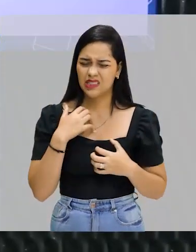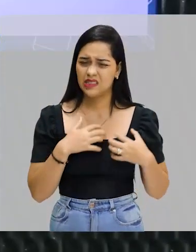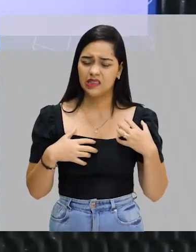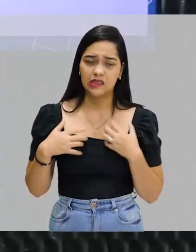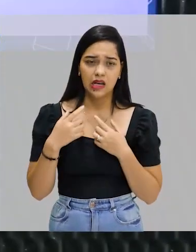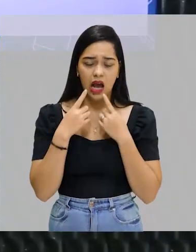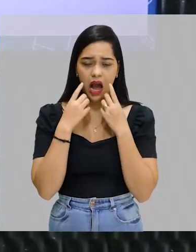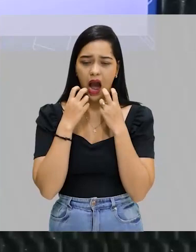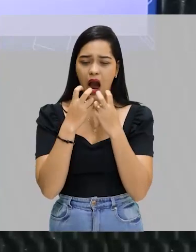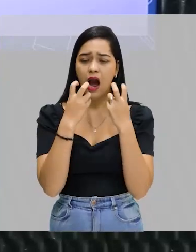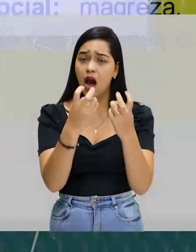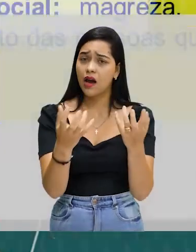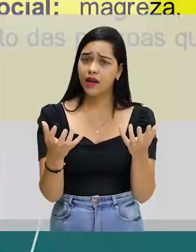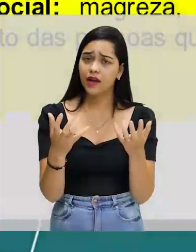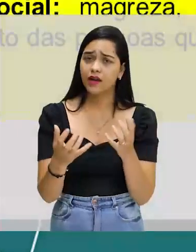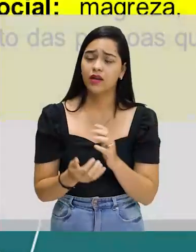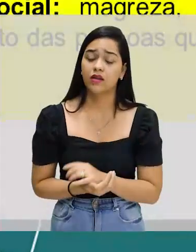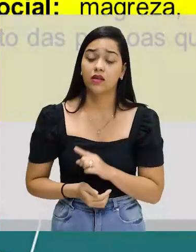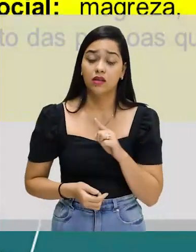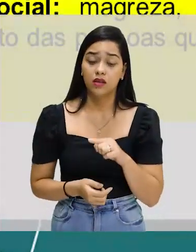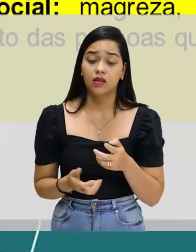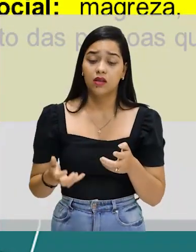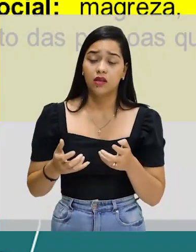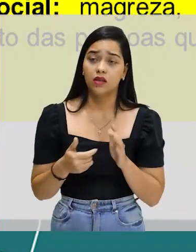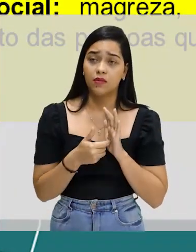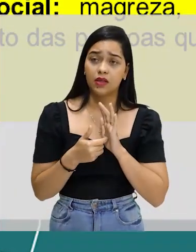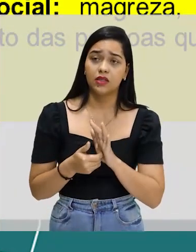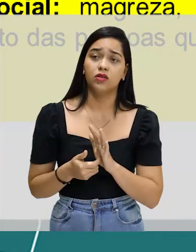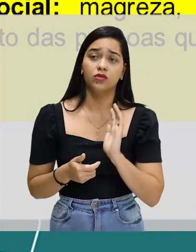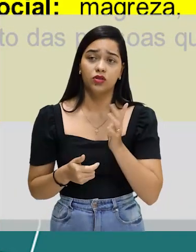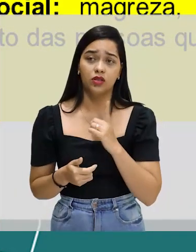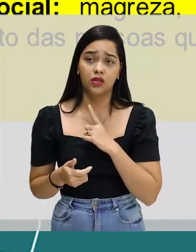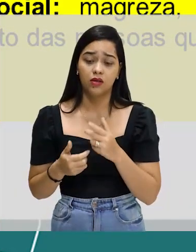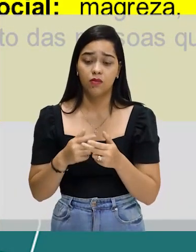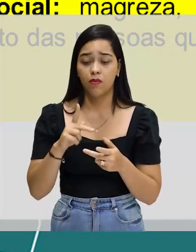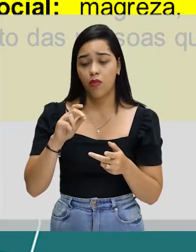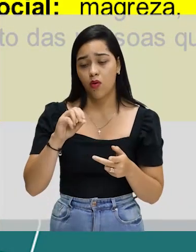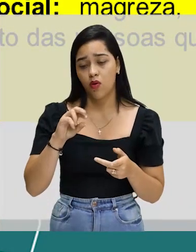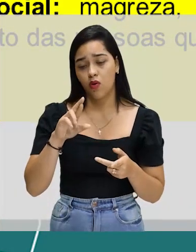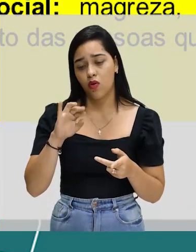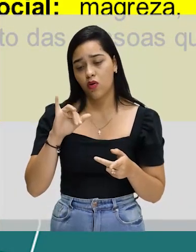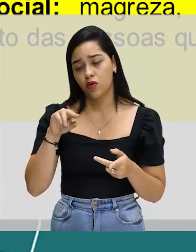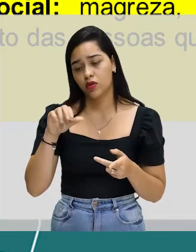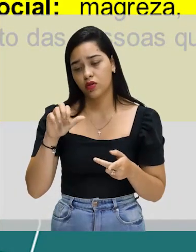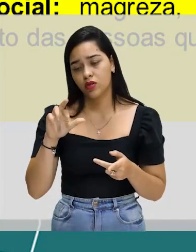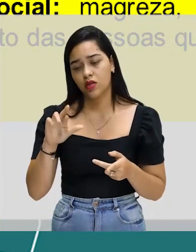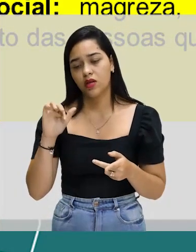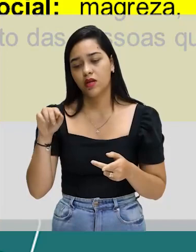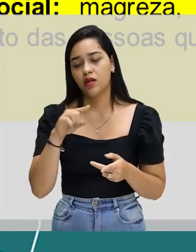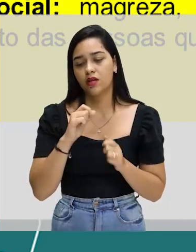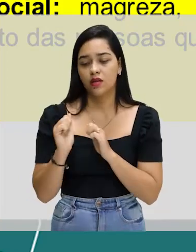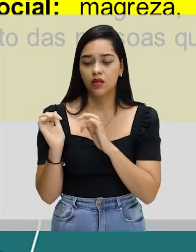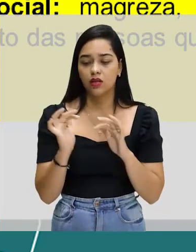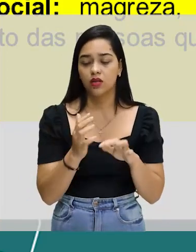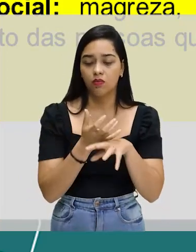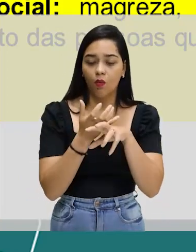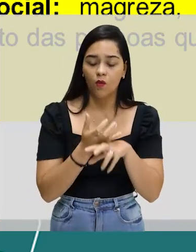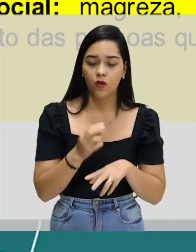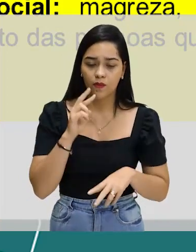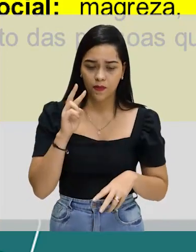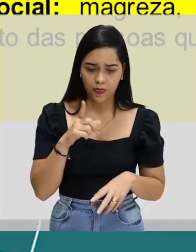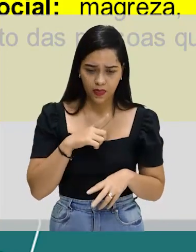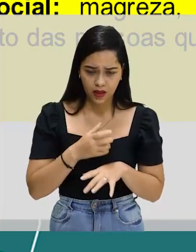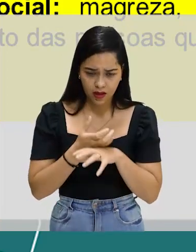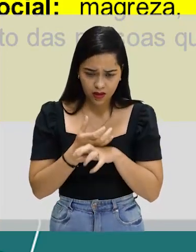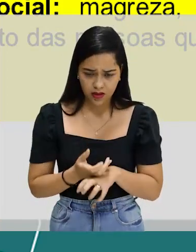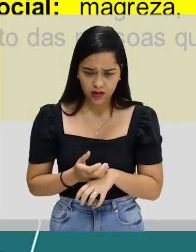ouvido? Né? O padrão de beleza que é estabelecido, foi estabelecido por Portinari, né, para os retirantes da seca, a feiura da miséria.